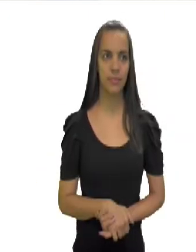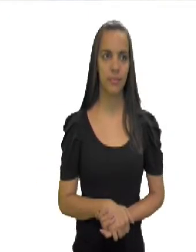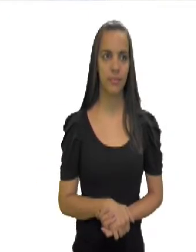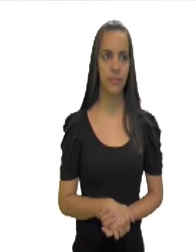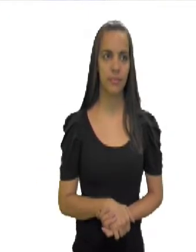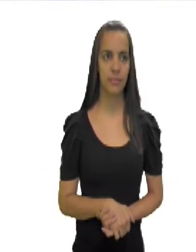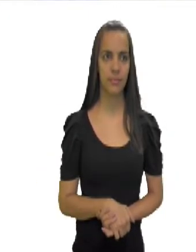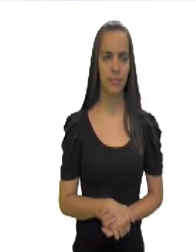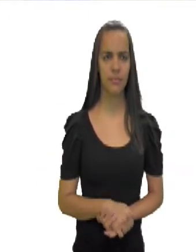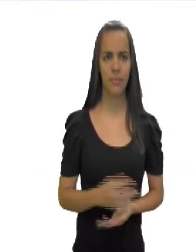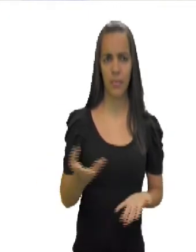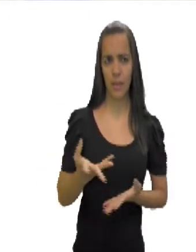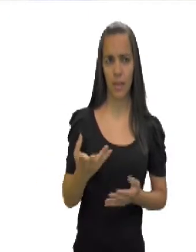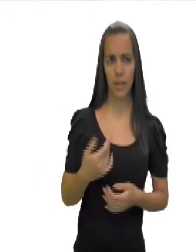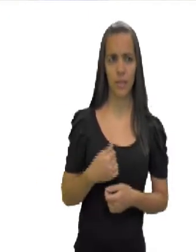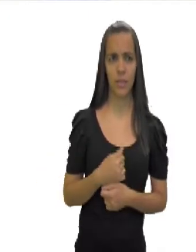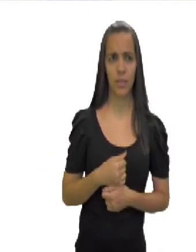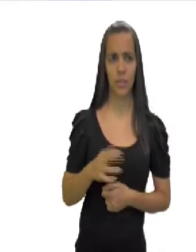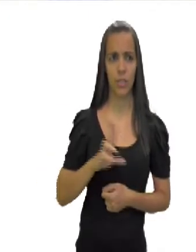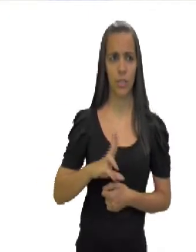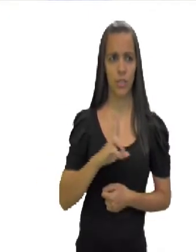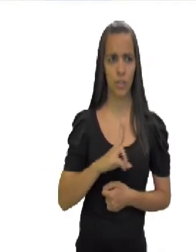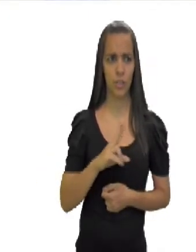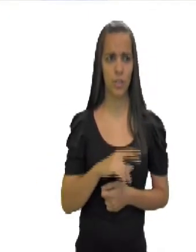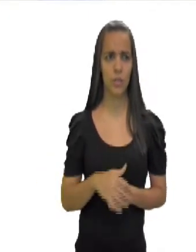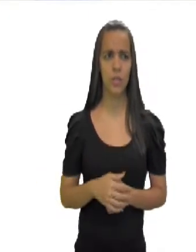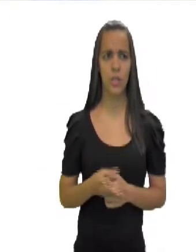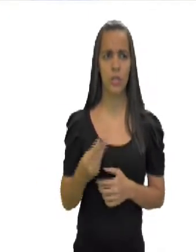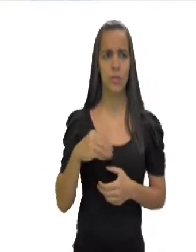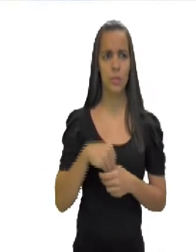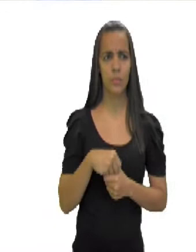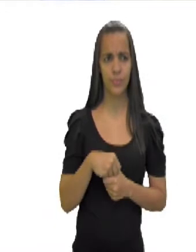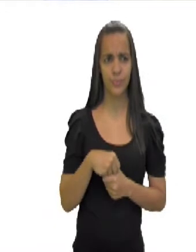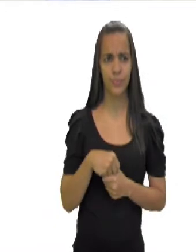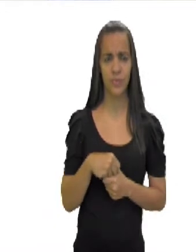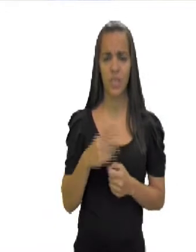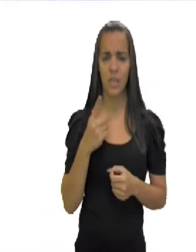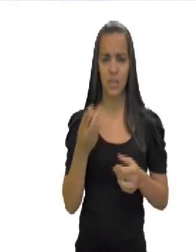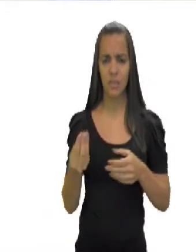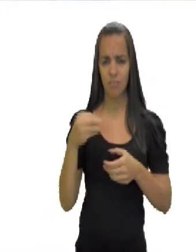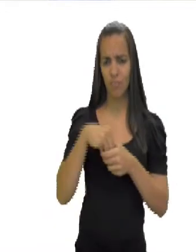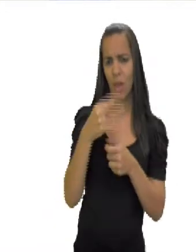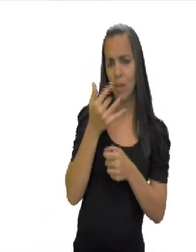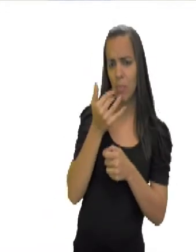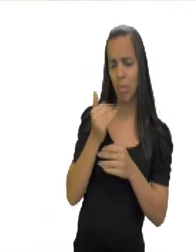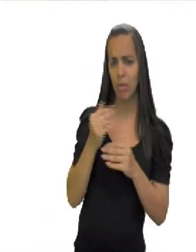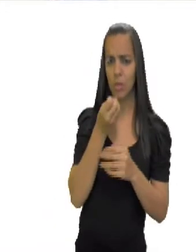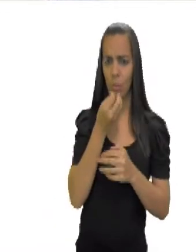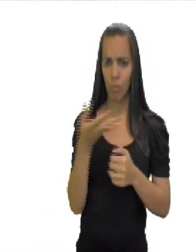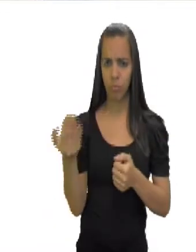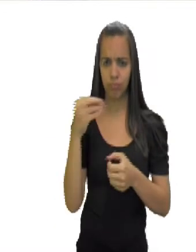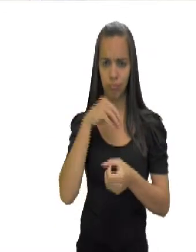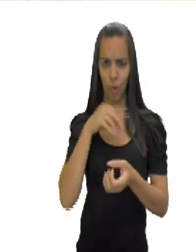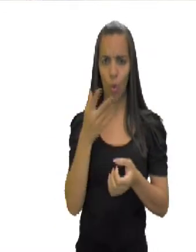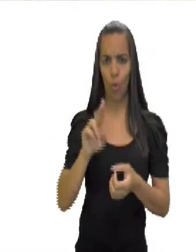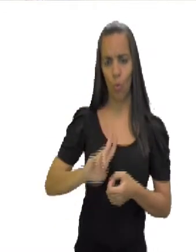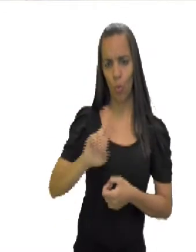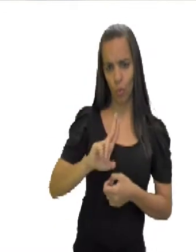esses nutrientes que são aproveitados pelo corpo são levados pelo sangue para as